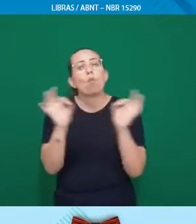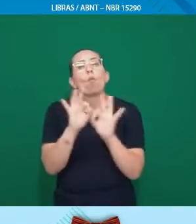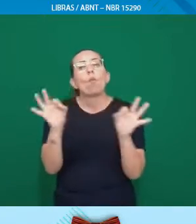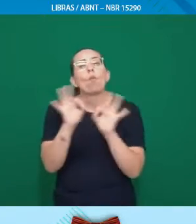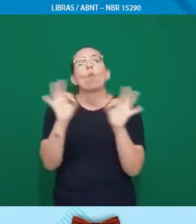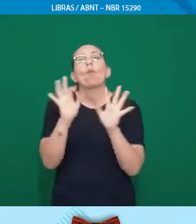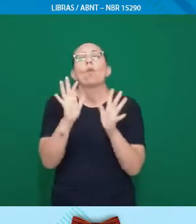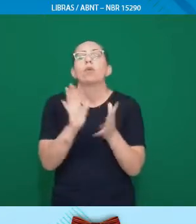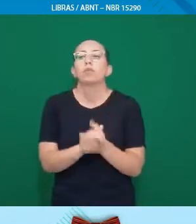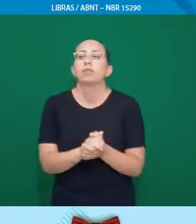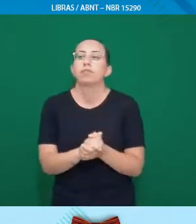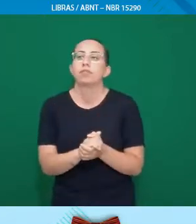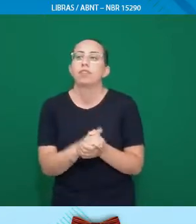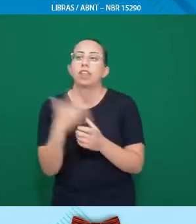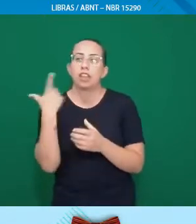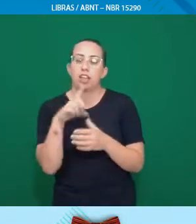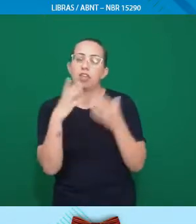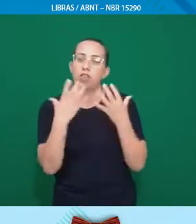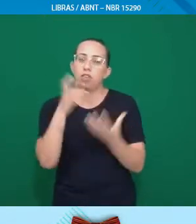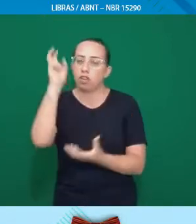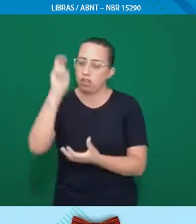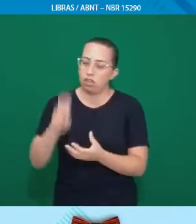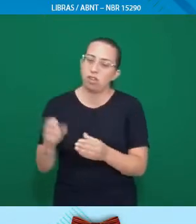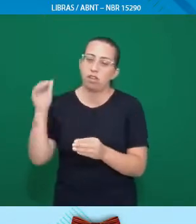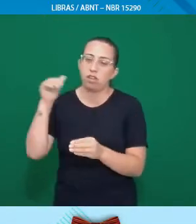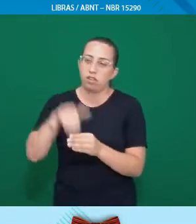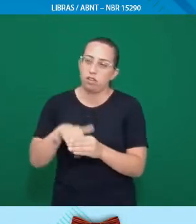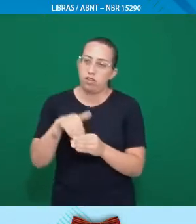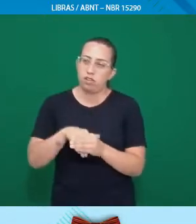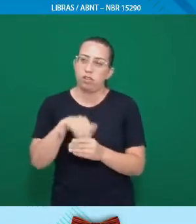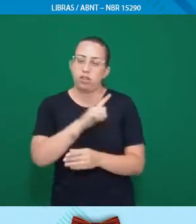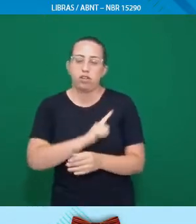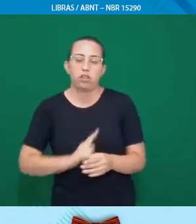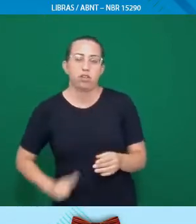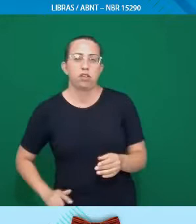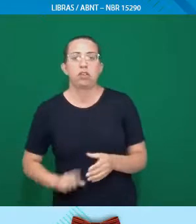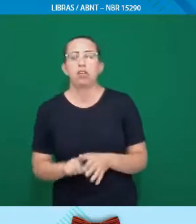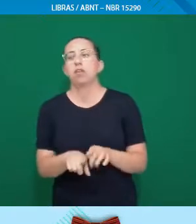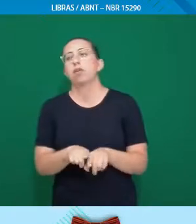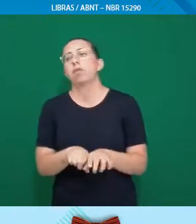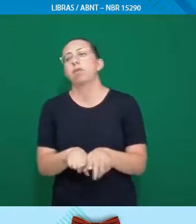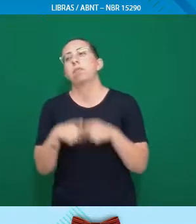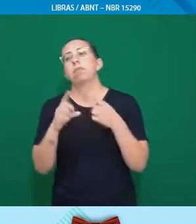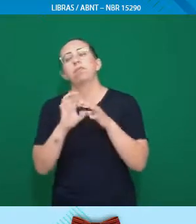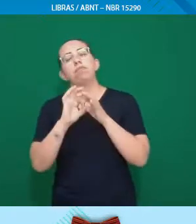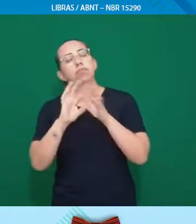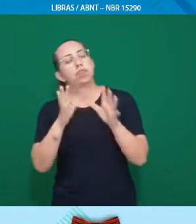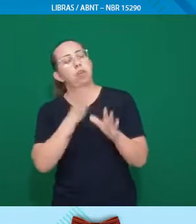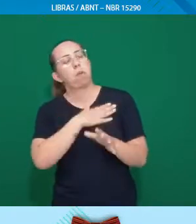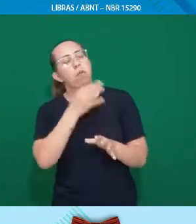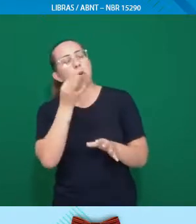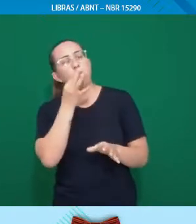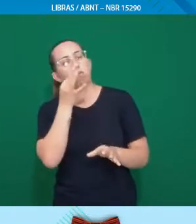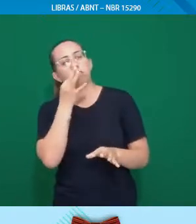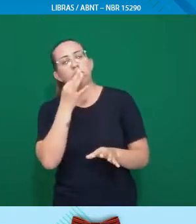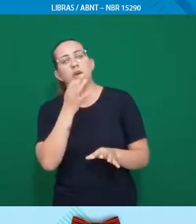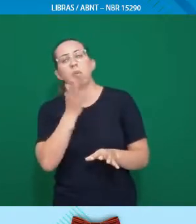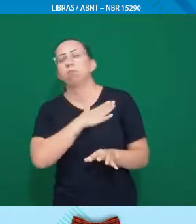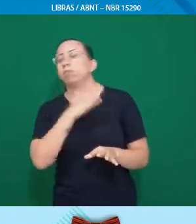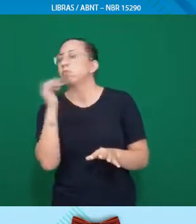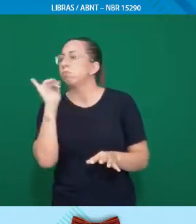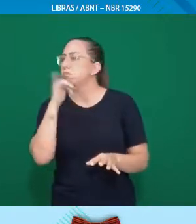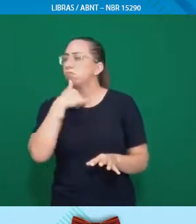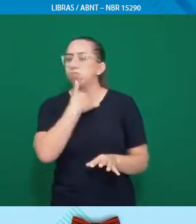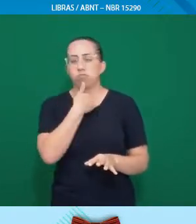região especificamente então ali dando o nome para ser candidato ao governo mas fica aqui meu registro minha indignação